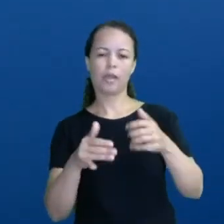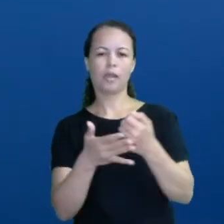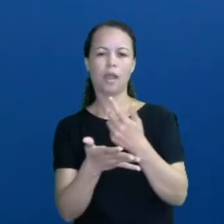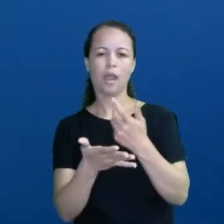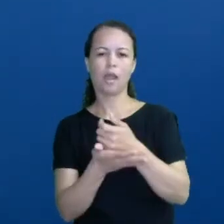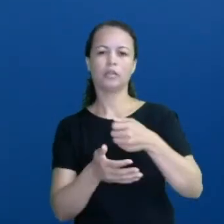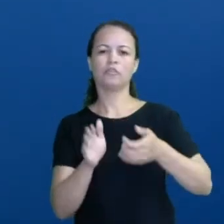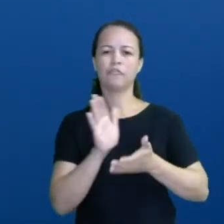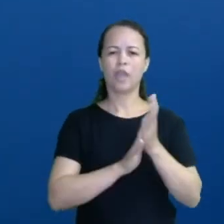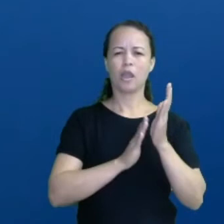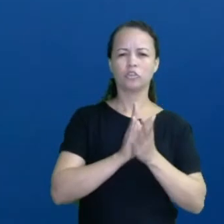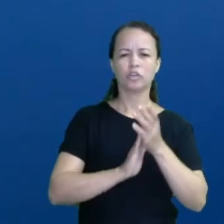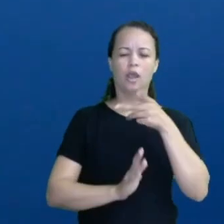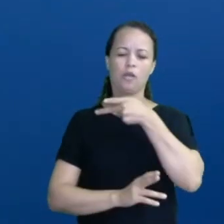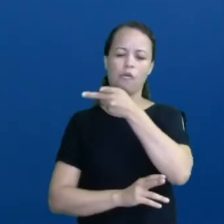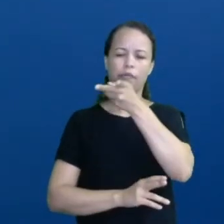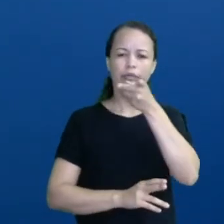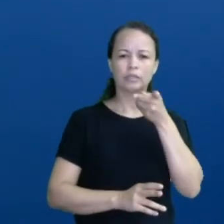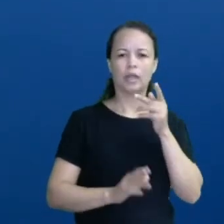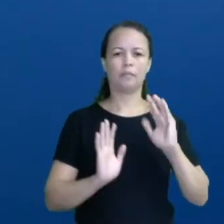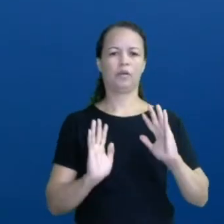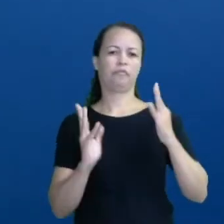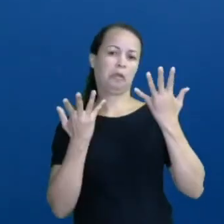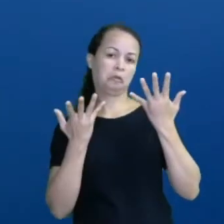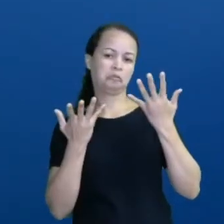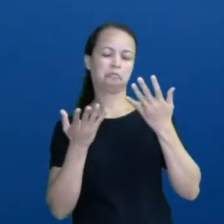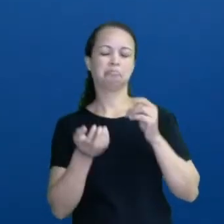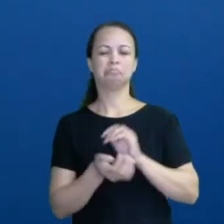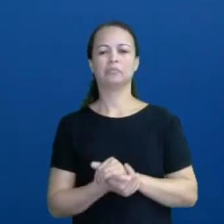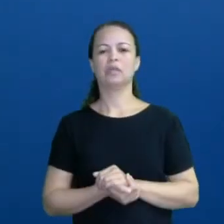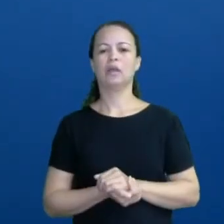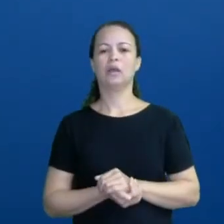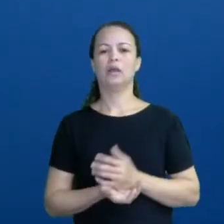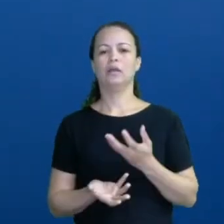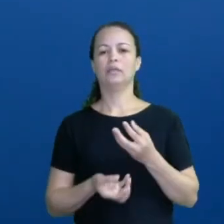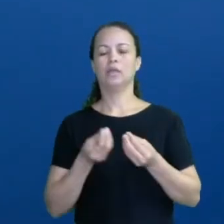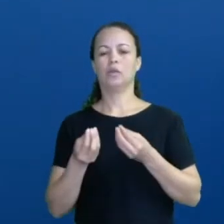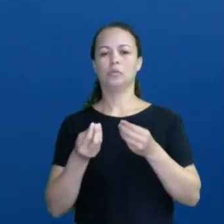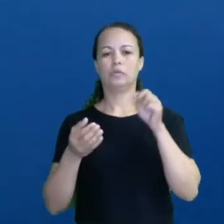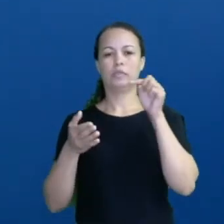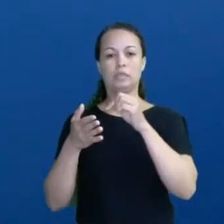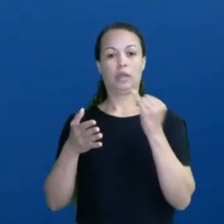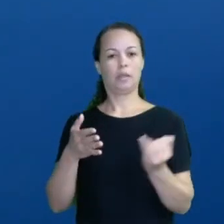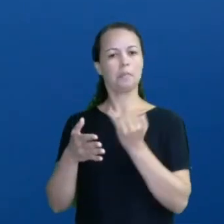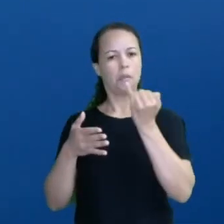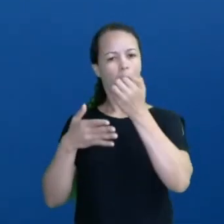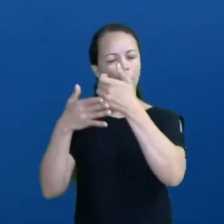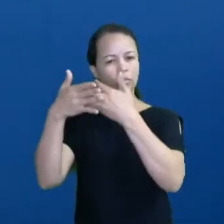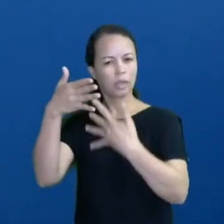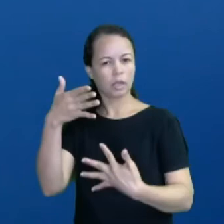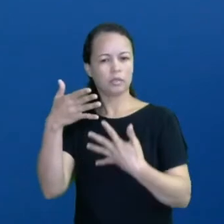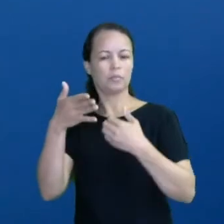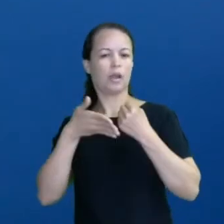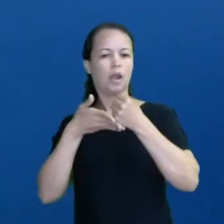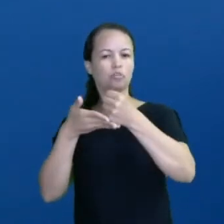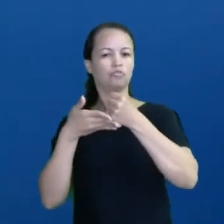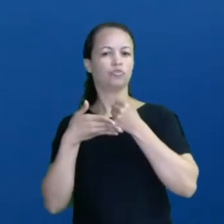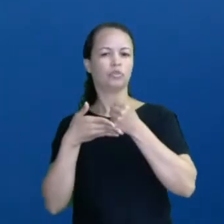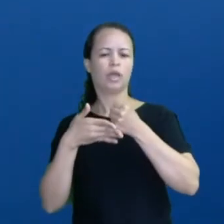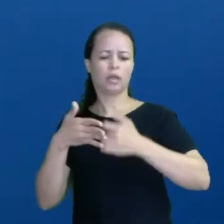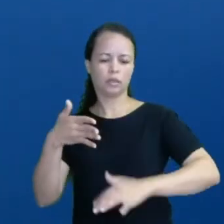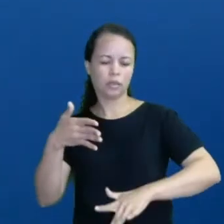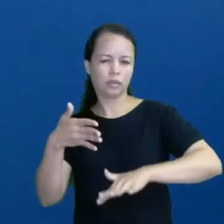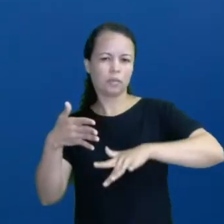viajar, se a gente precisa convidar pessoas para uma festa. Então, essas listas são super importantes para nos ajudar, desde